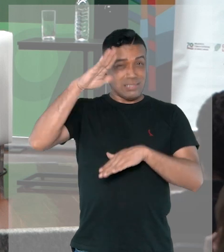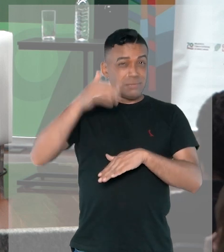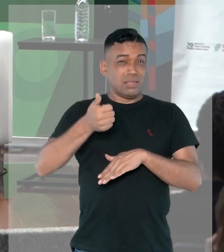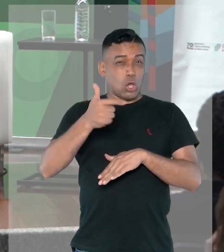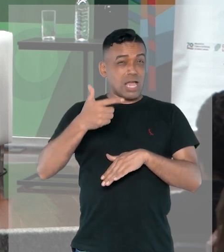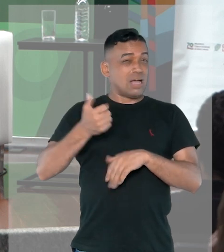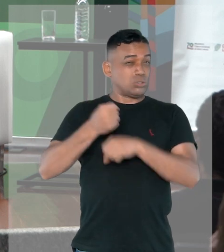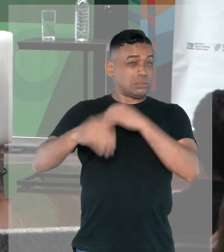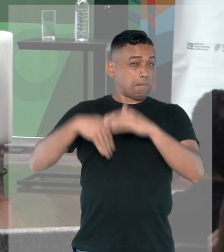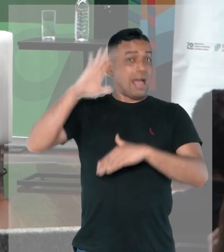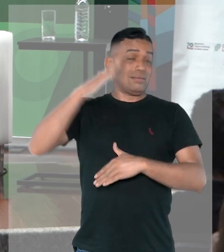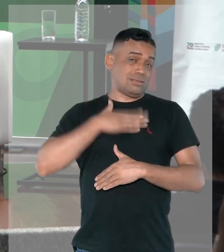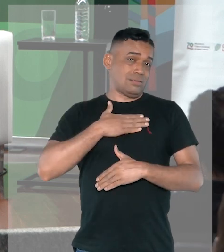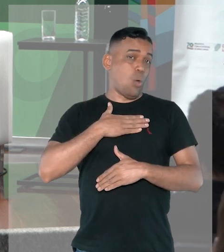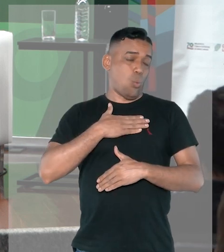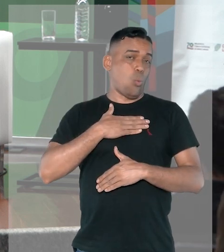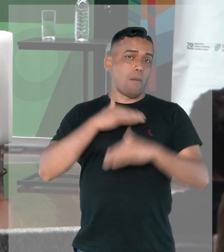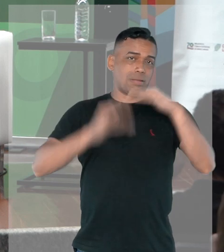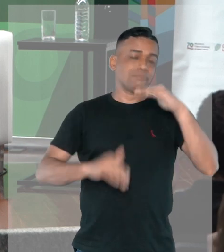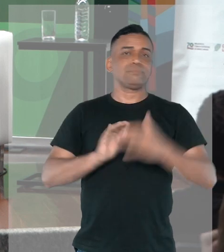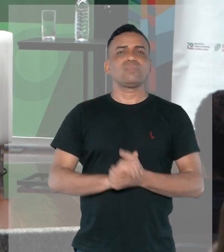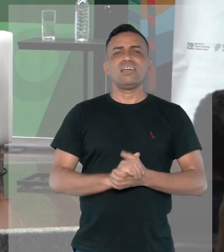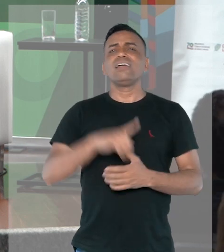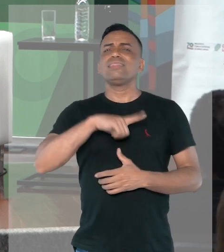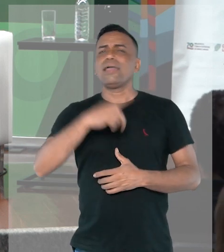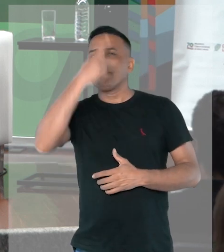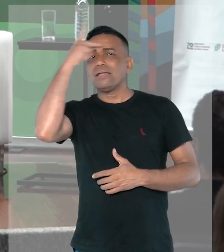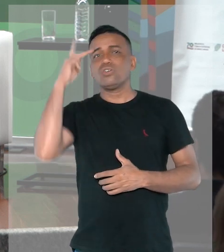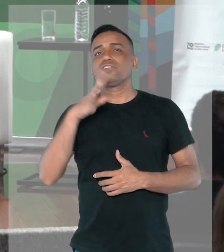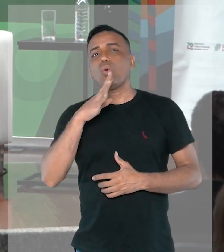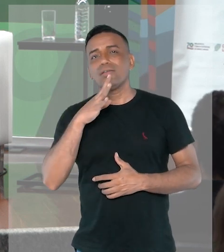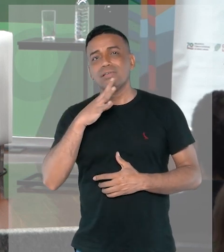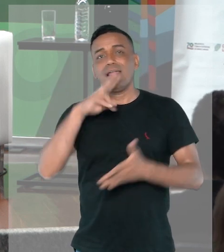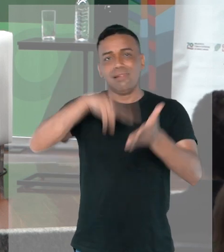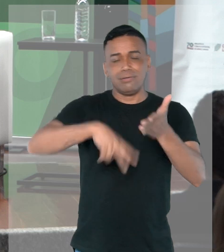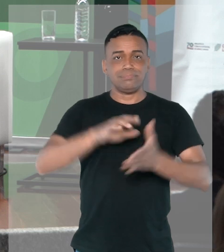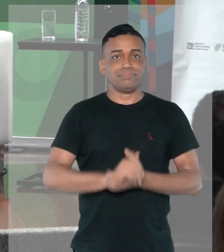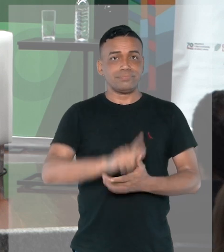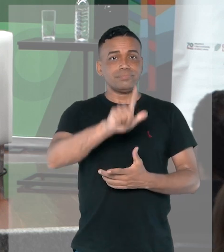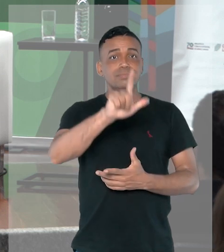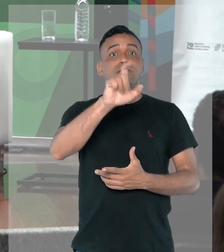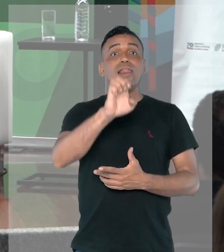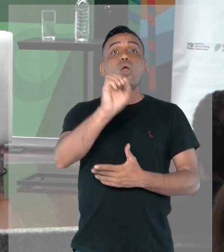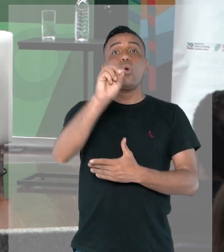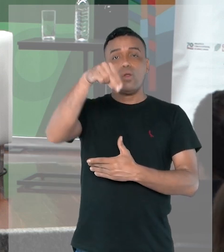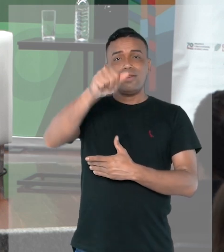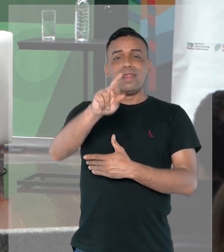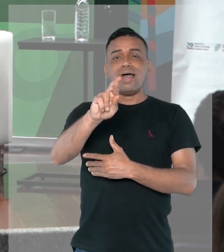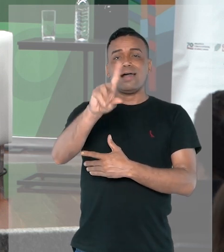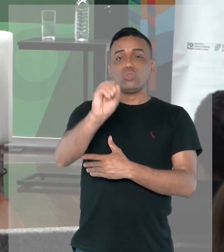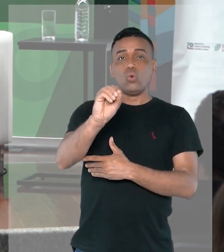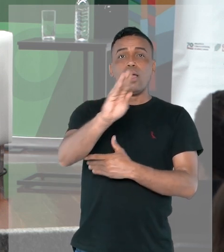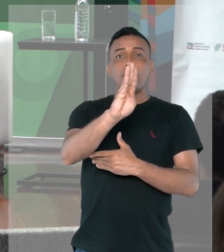via, e ela disse para mim, tem uma pessoa que você precisa conhecer e ler, chama-se Leonardo Boff. E